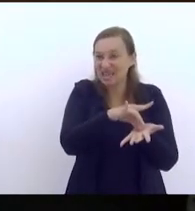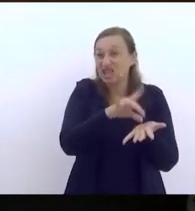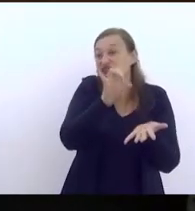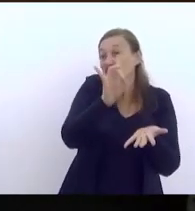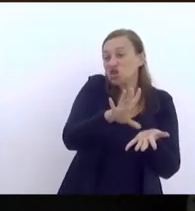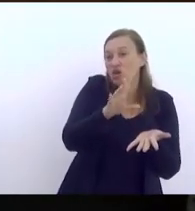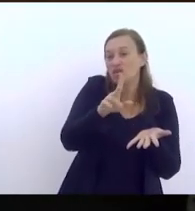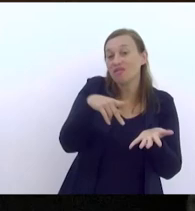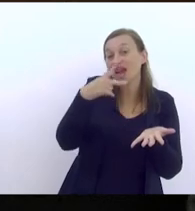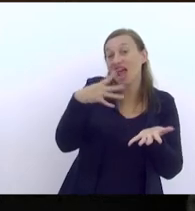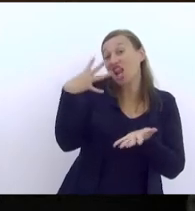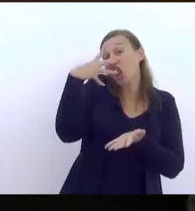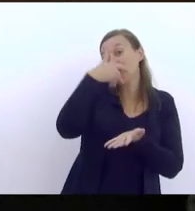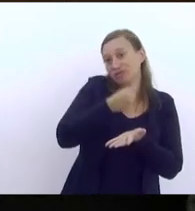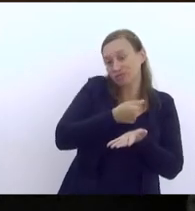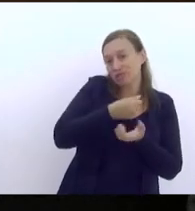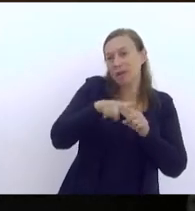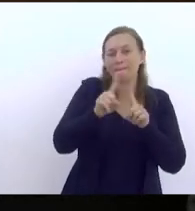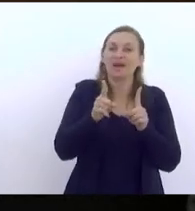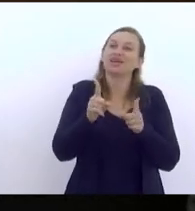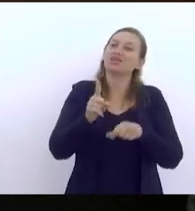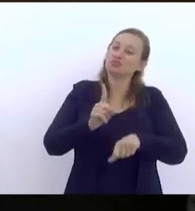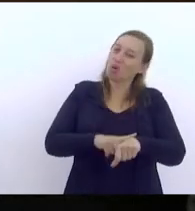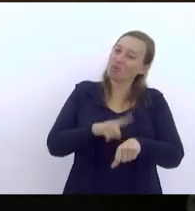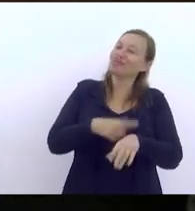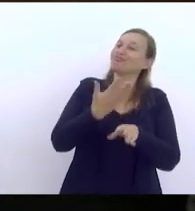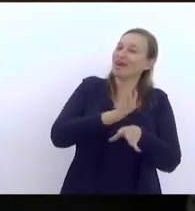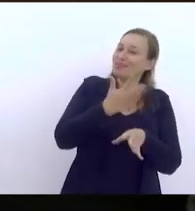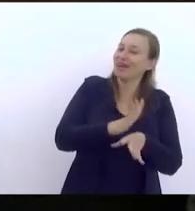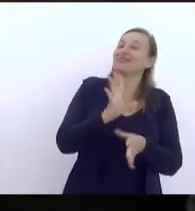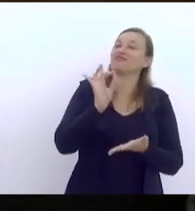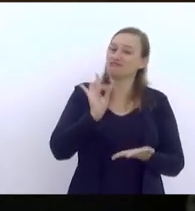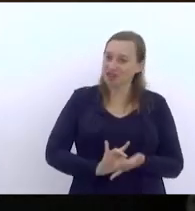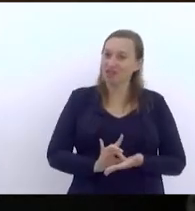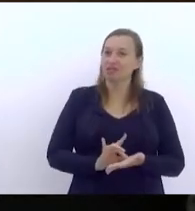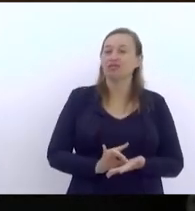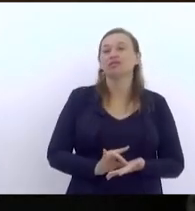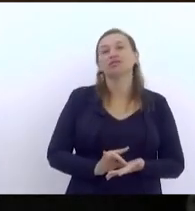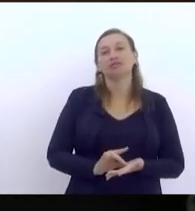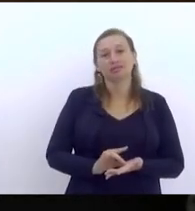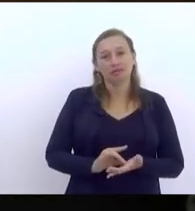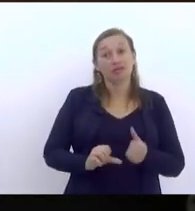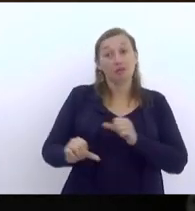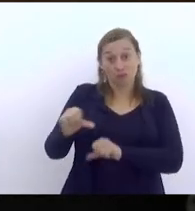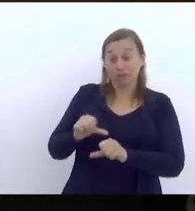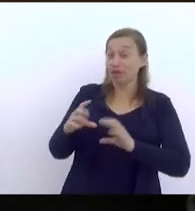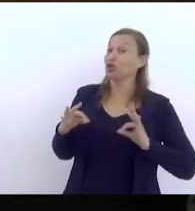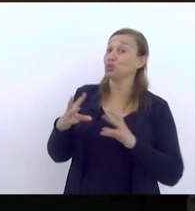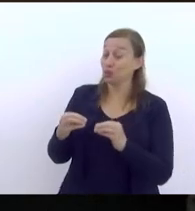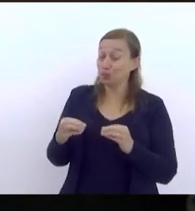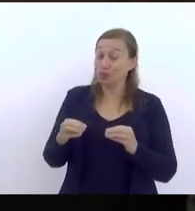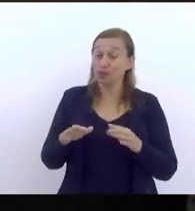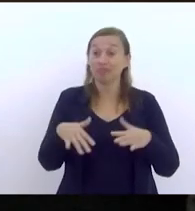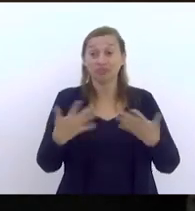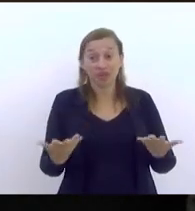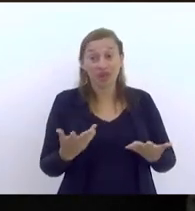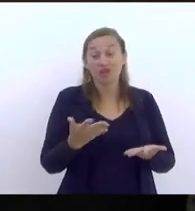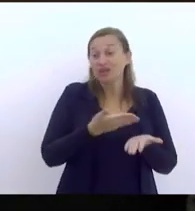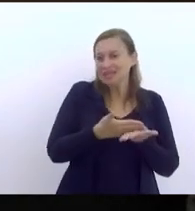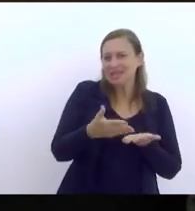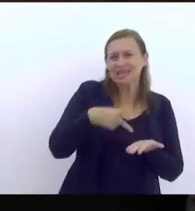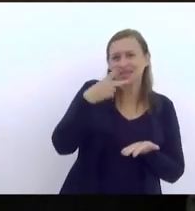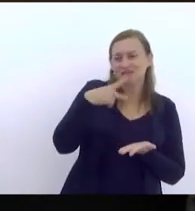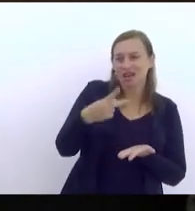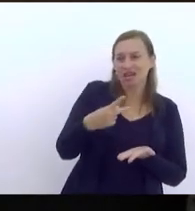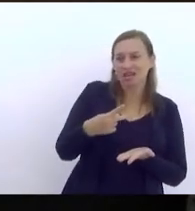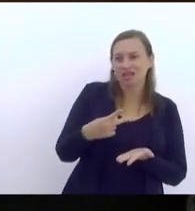sabem falar muito bonito. Mas, na hora da prática, realmente, a coisa fica bem contrária. E aí eu vou iniciar aqui falando